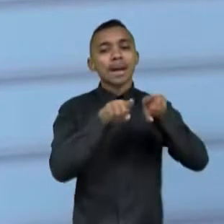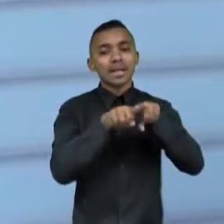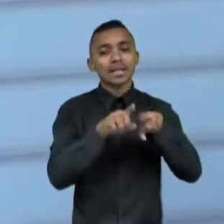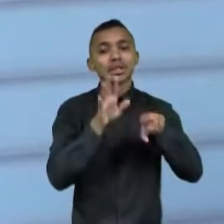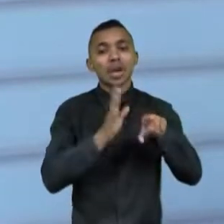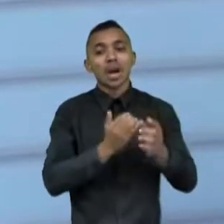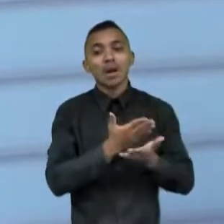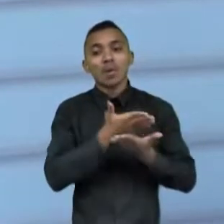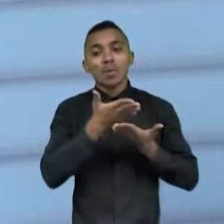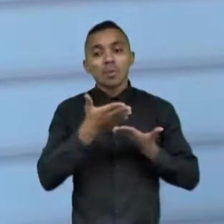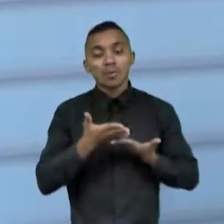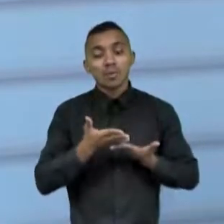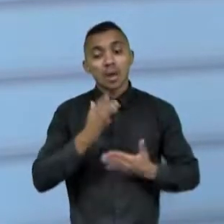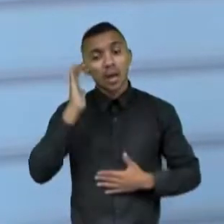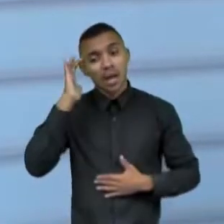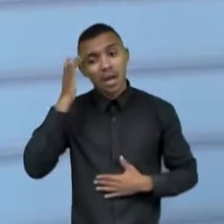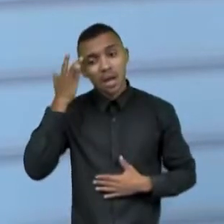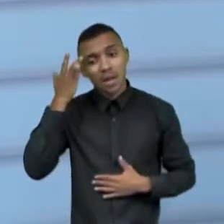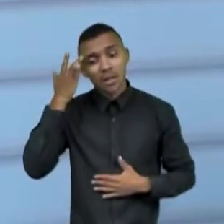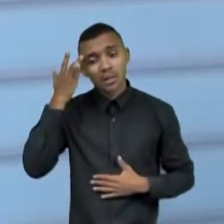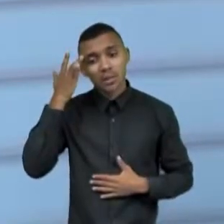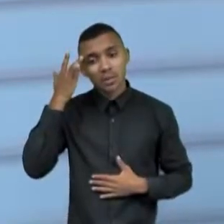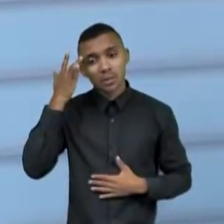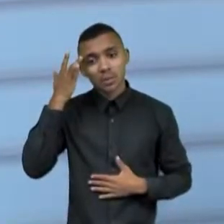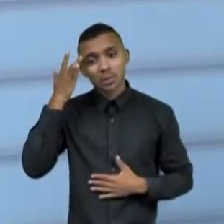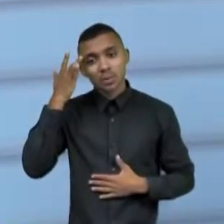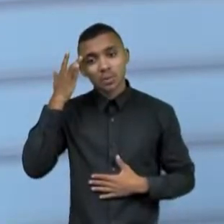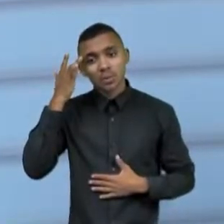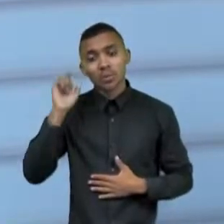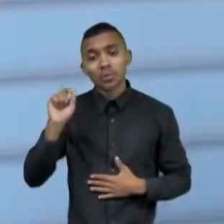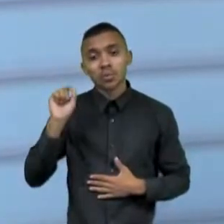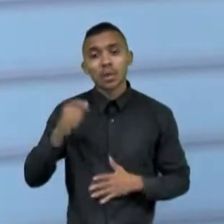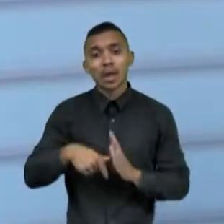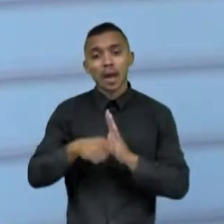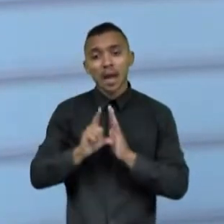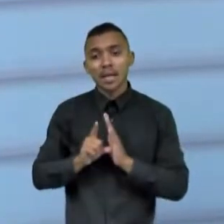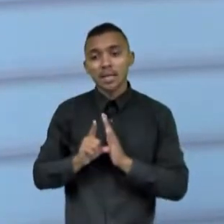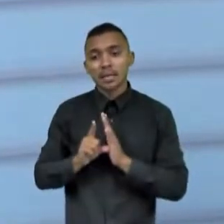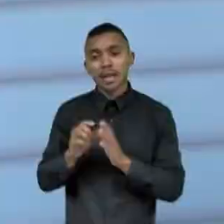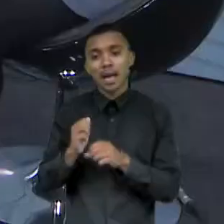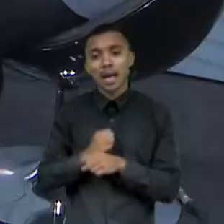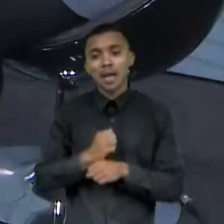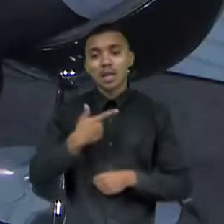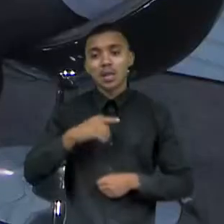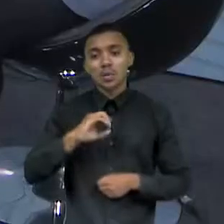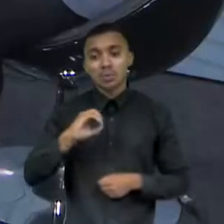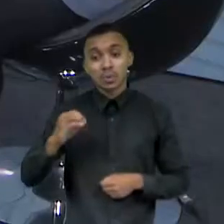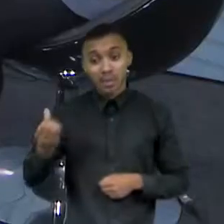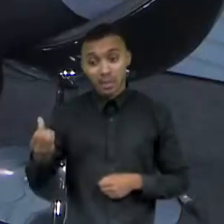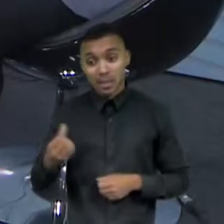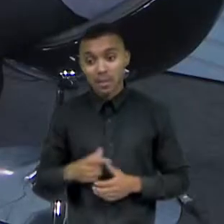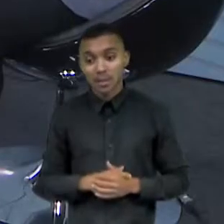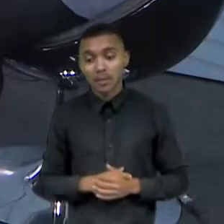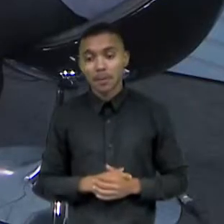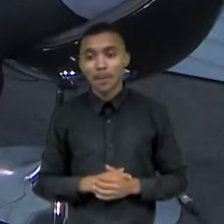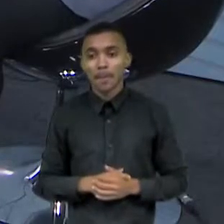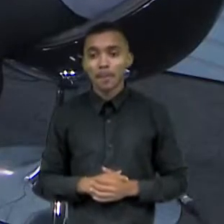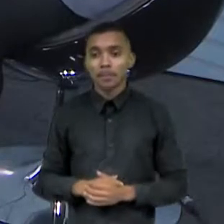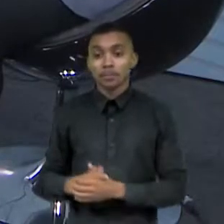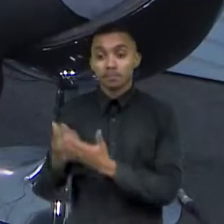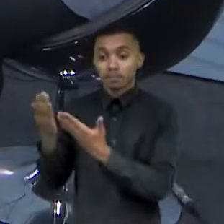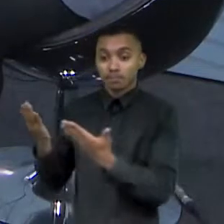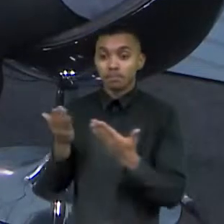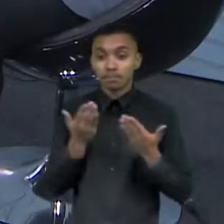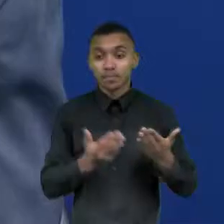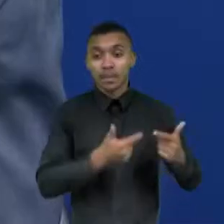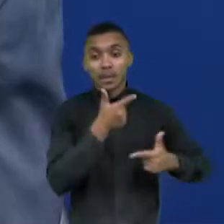estabeleceu, acredito que desde o início, né, da criação do escritório Frei Tito. Muito bem, eu estou aqui com dois integrantes do escritório Frei